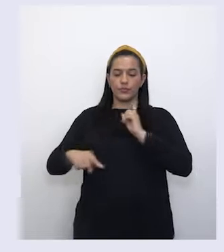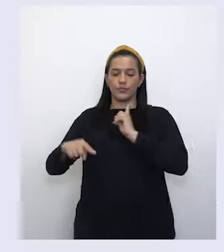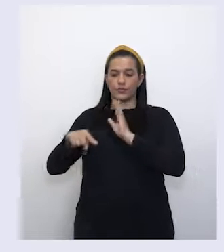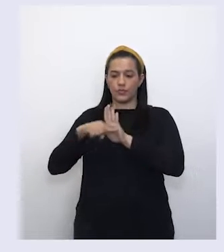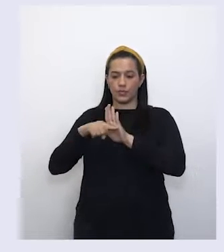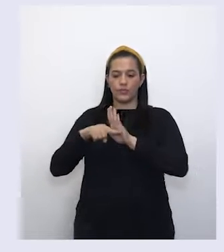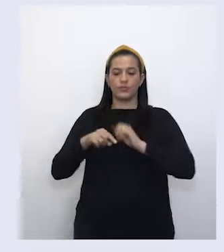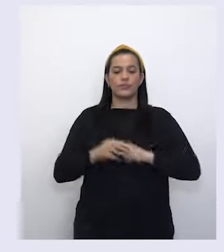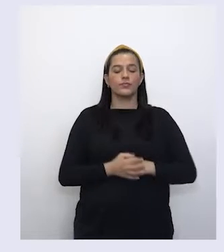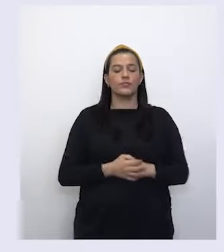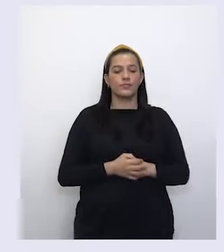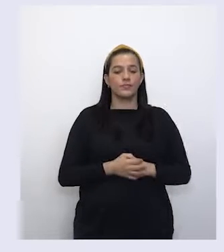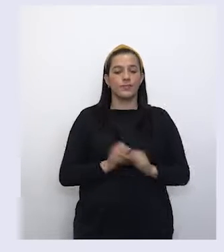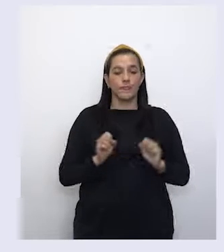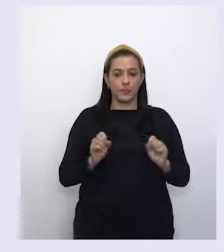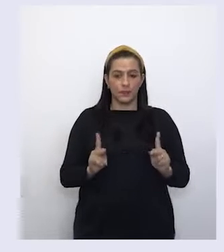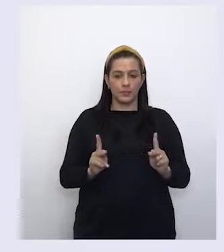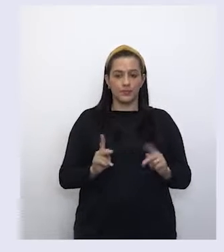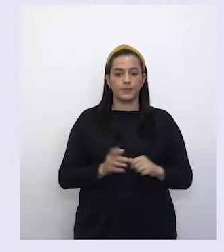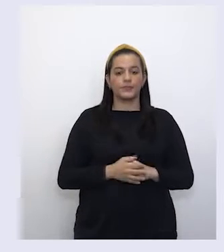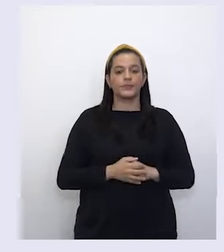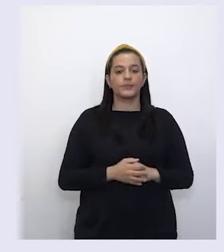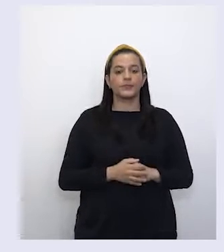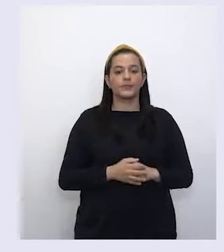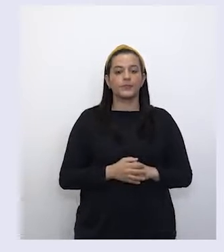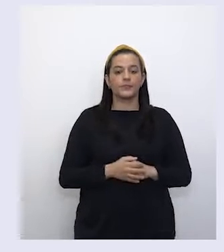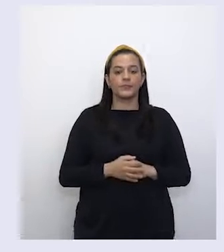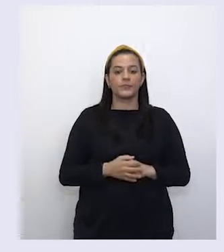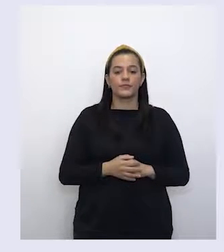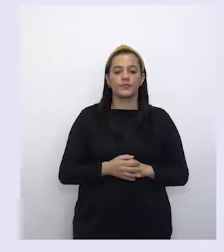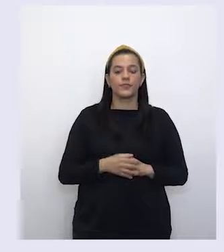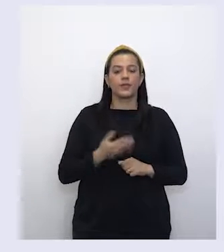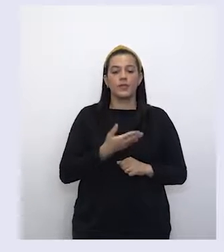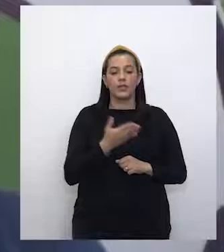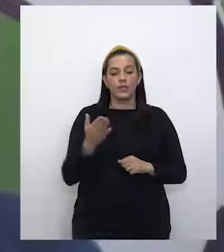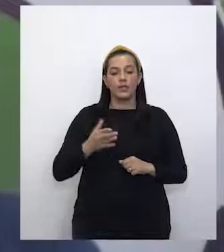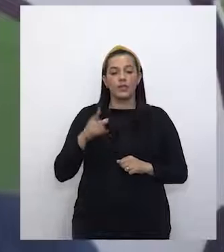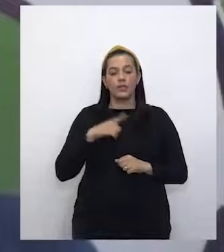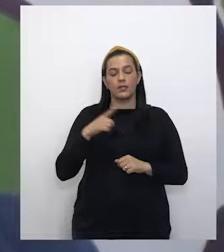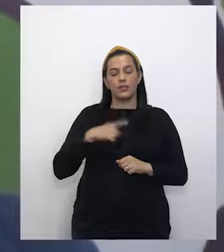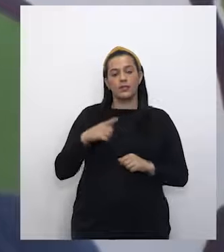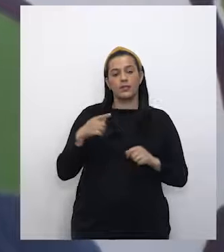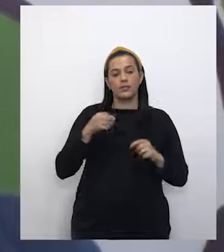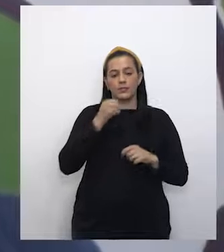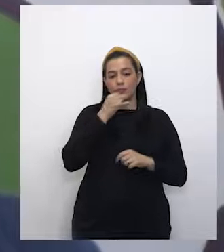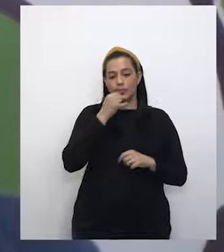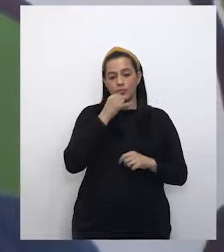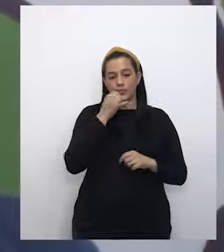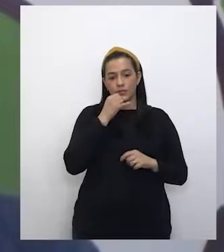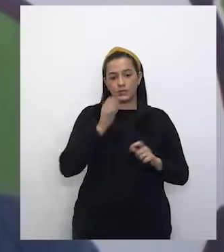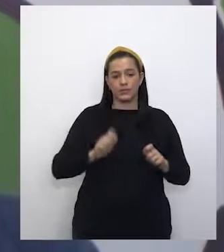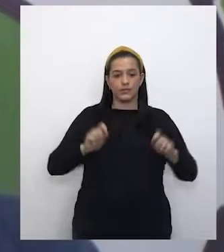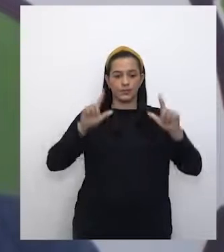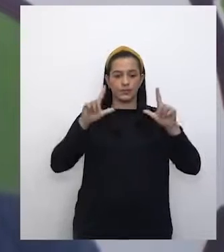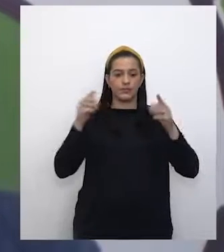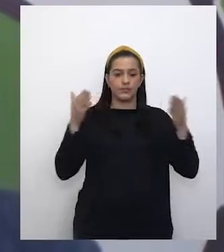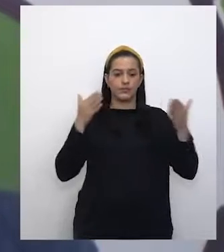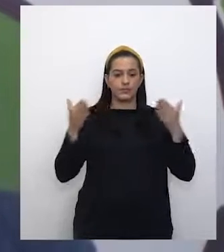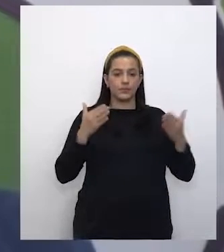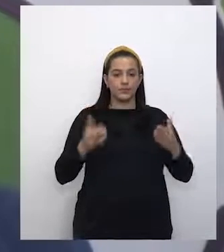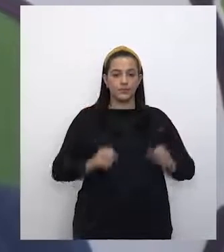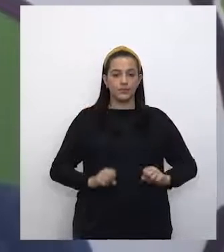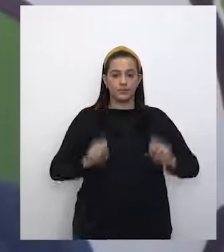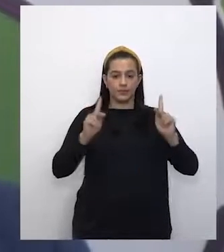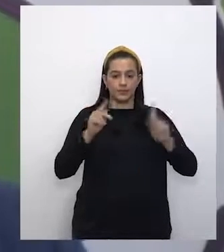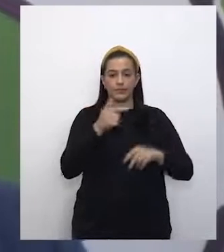no negativo, ok? Então, aqui nós temos um esqueminha em paralelo,